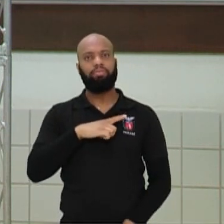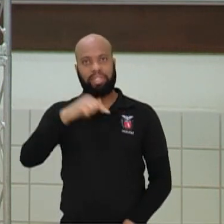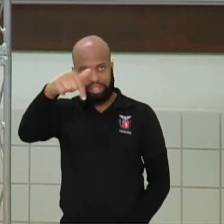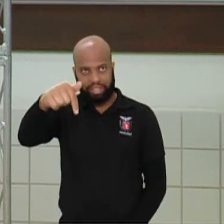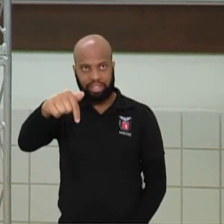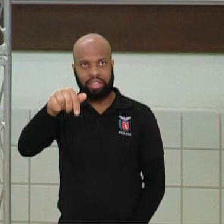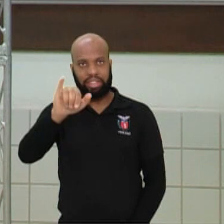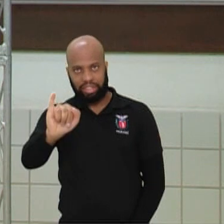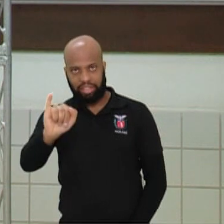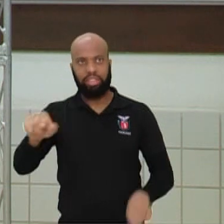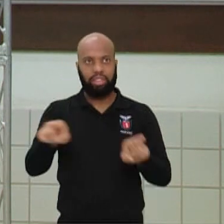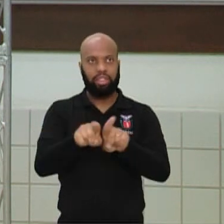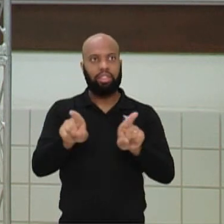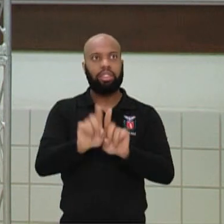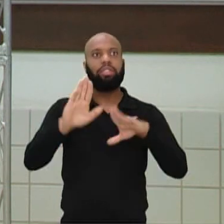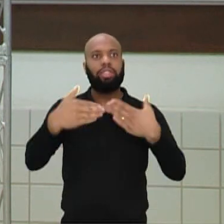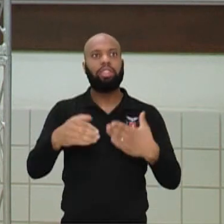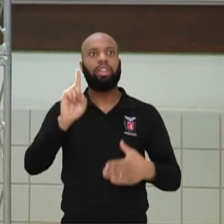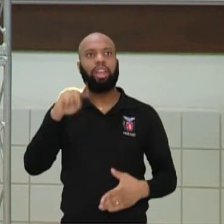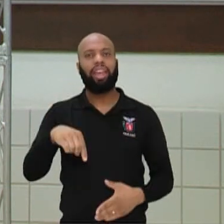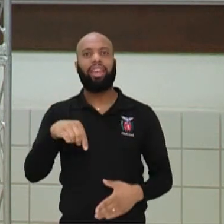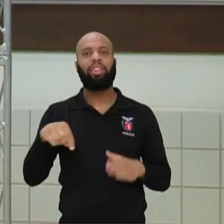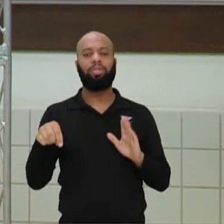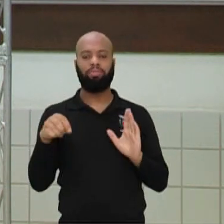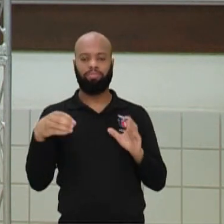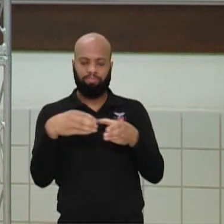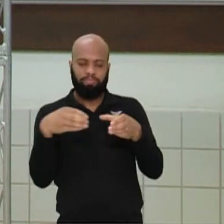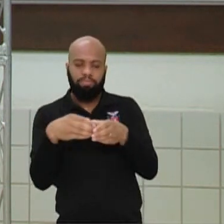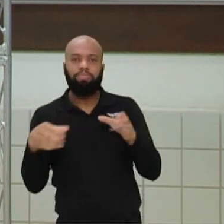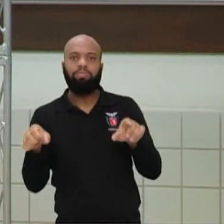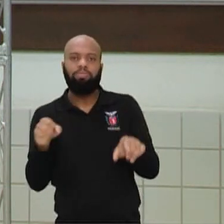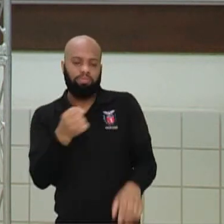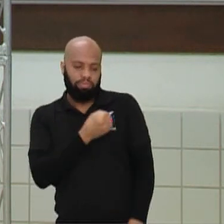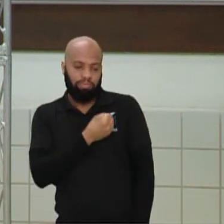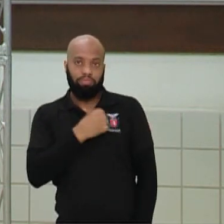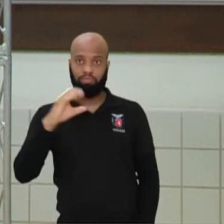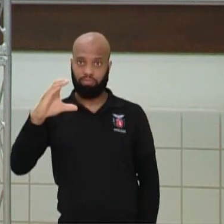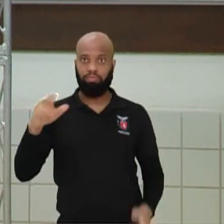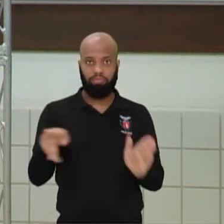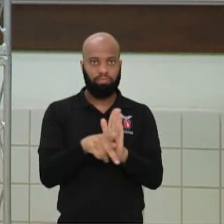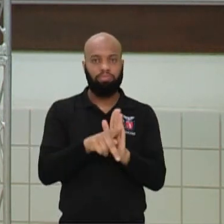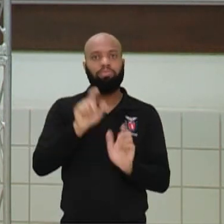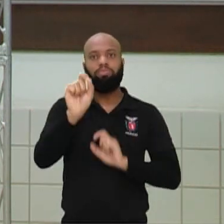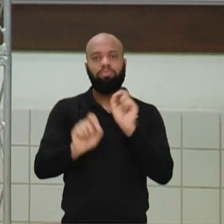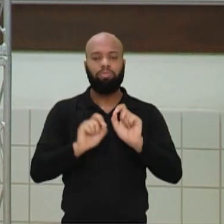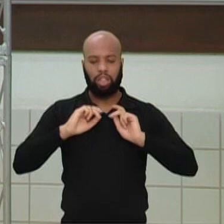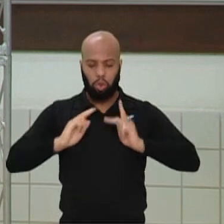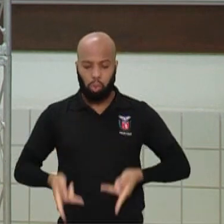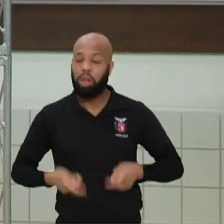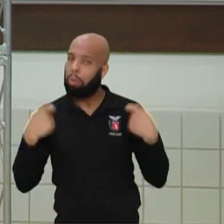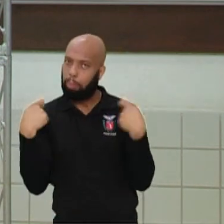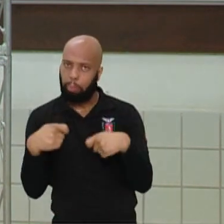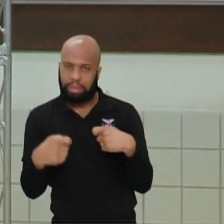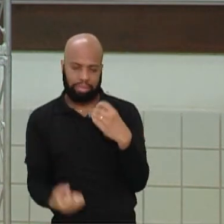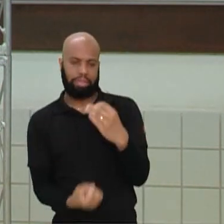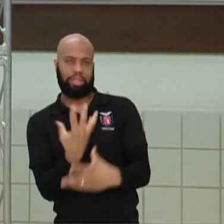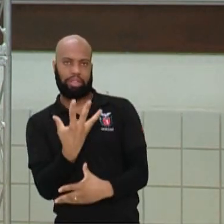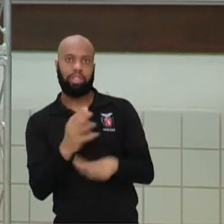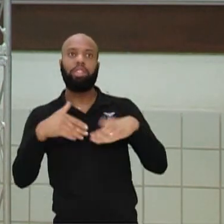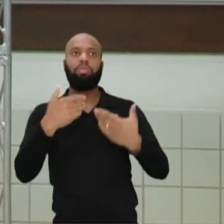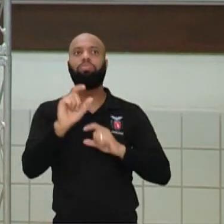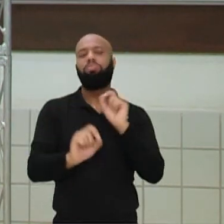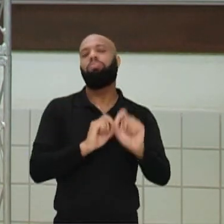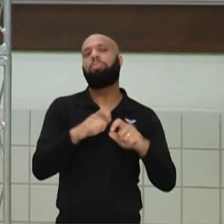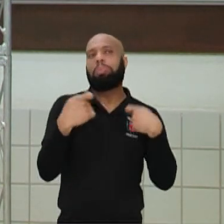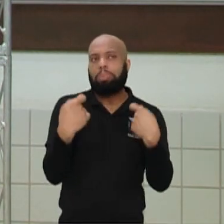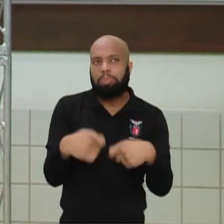complexos também surgiram de uma necessidade do homem, do ser humano. Qual é essa necessidade? É a